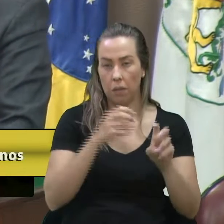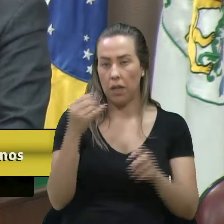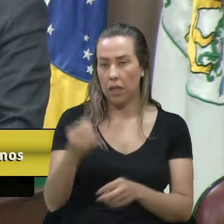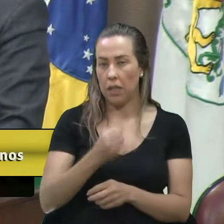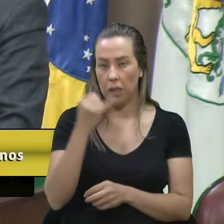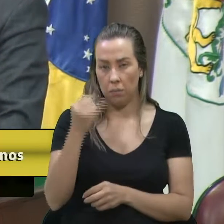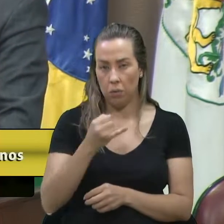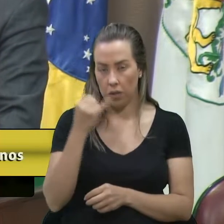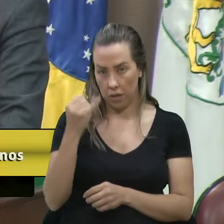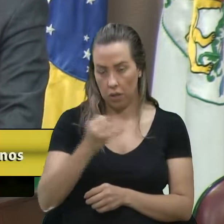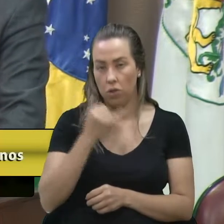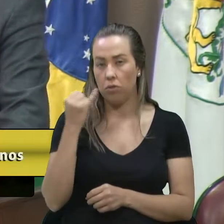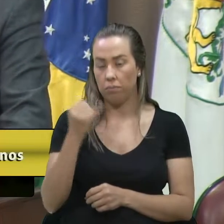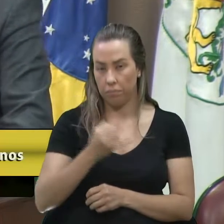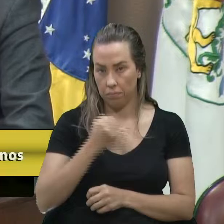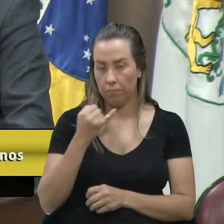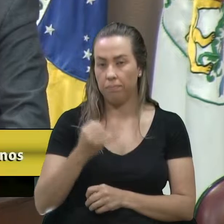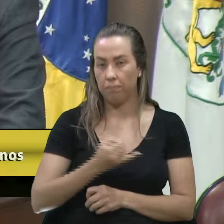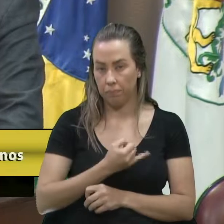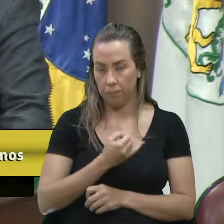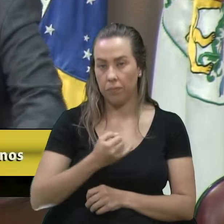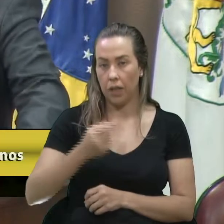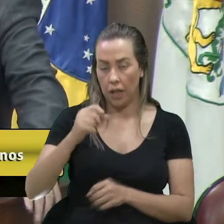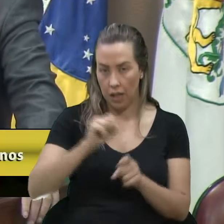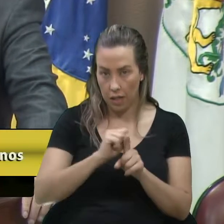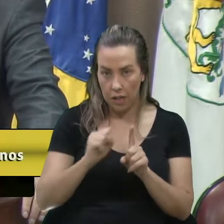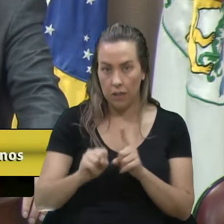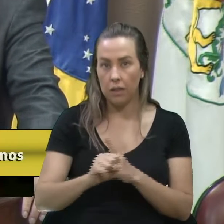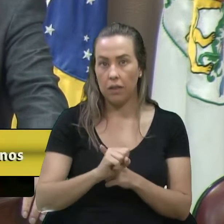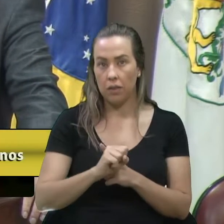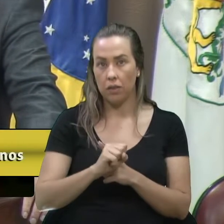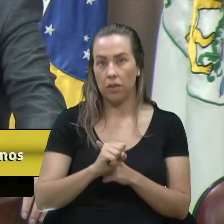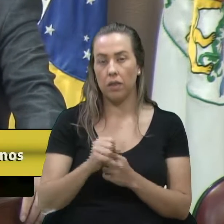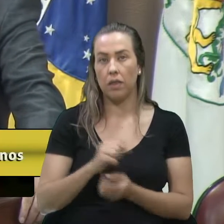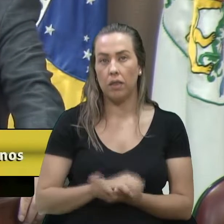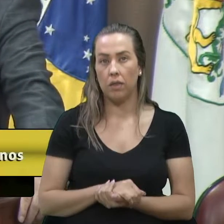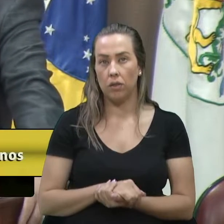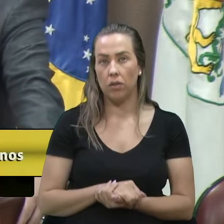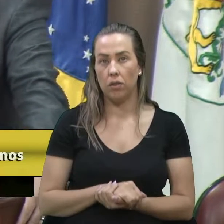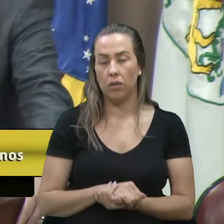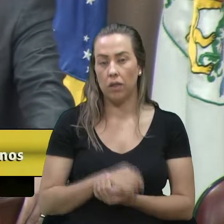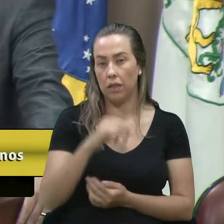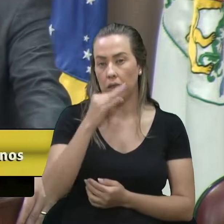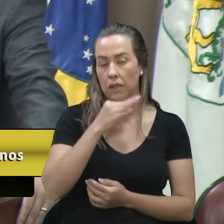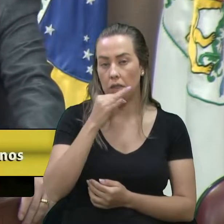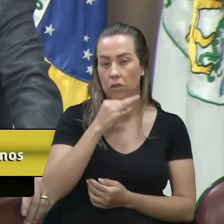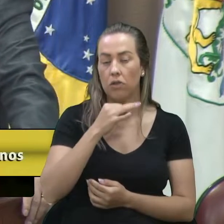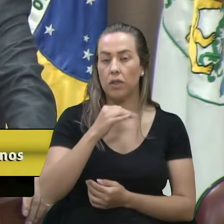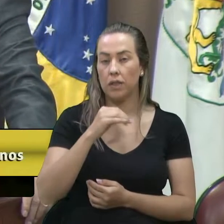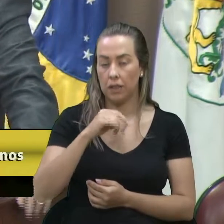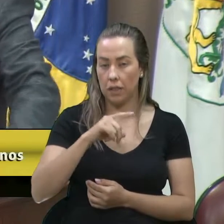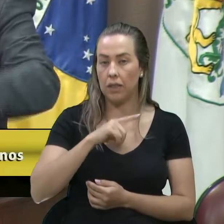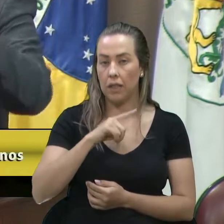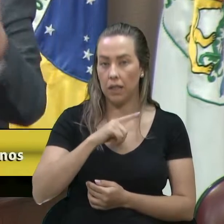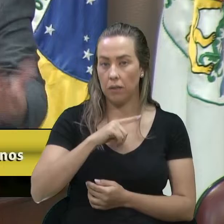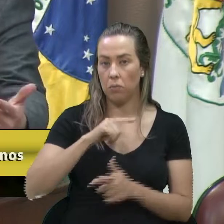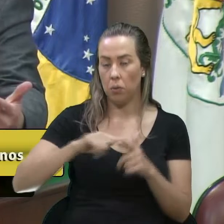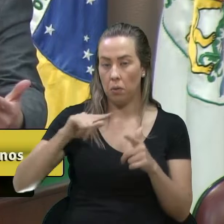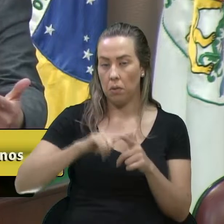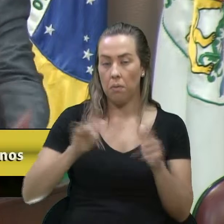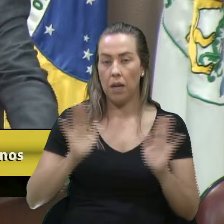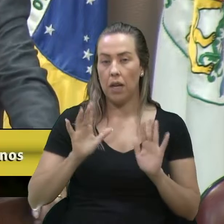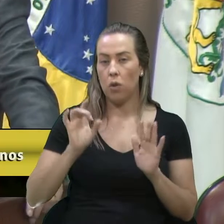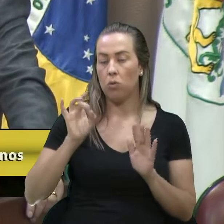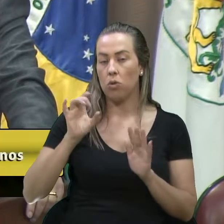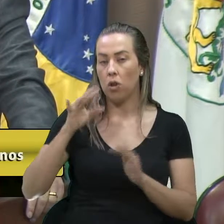muito caro que a nossa sociedade de Caxias está enfrentando, e não